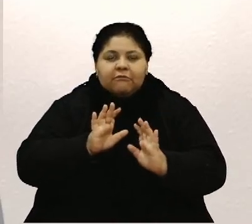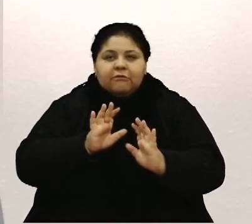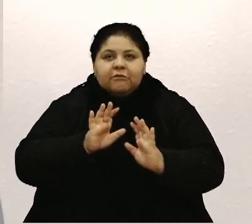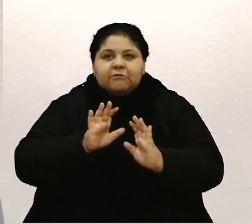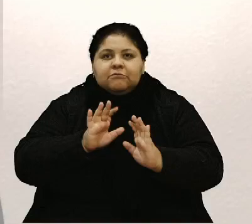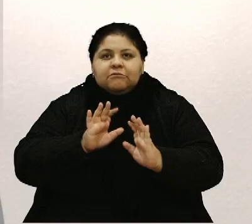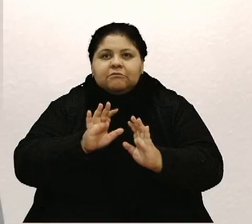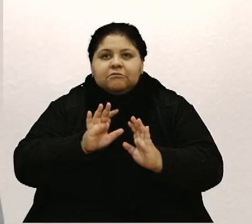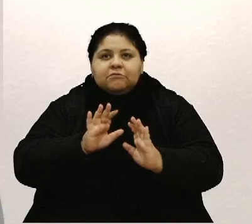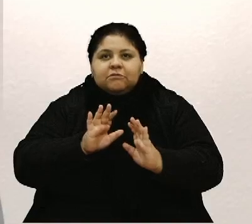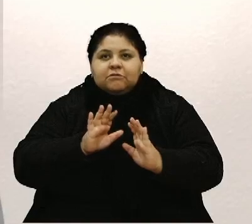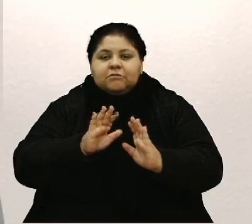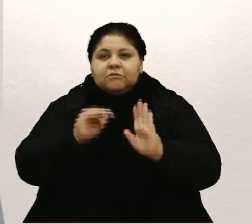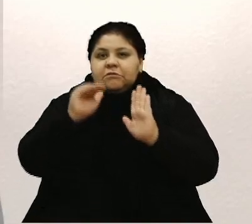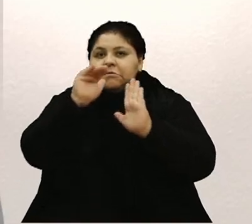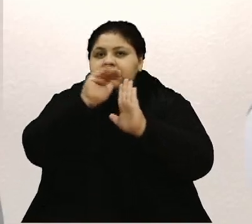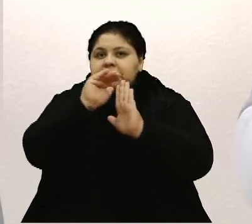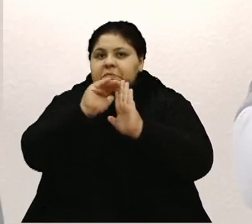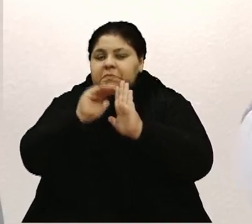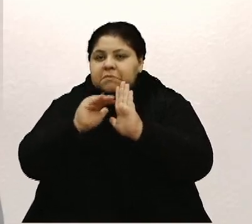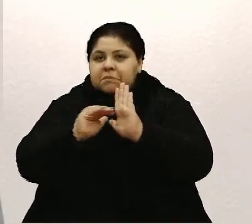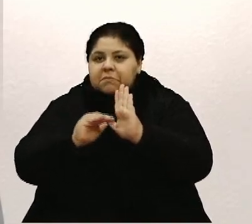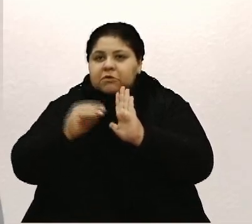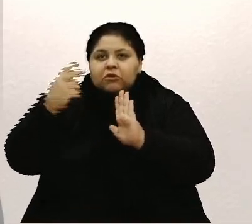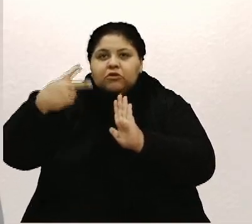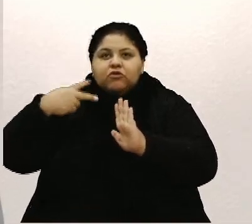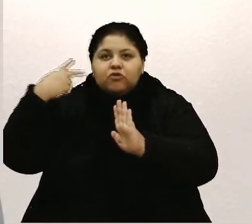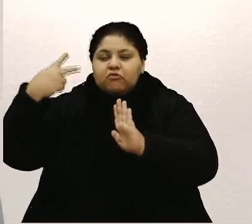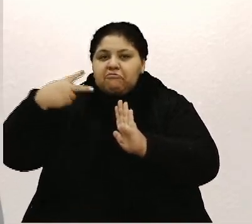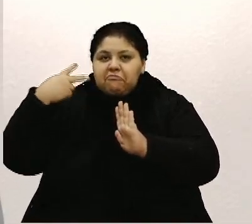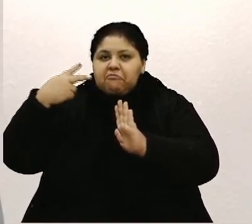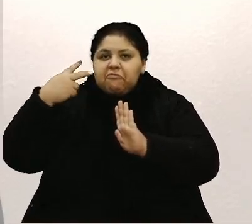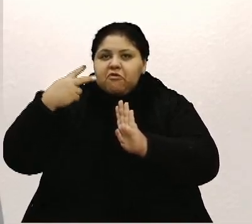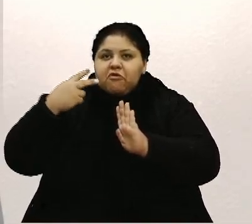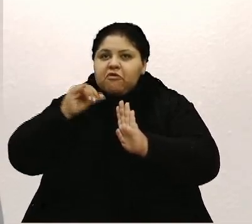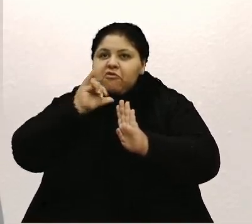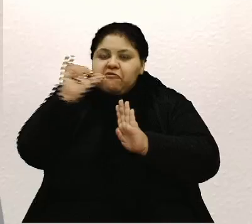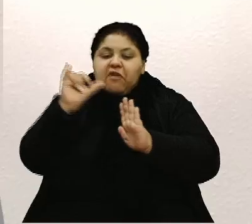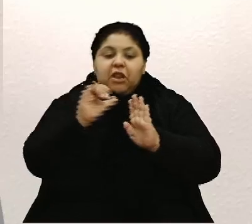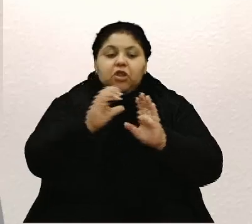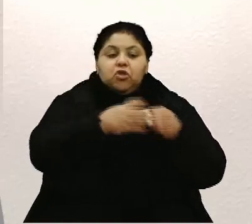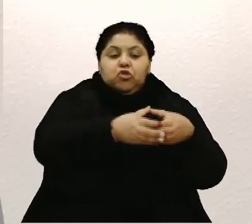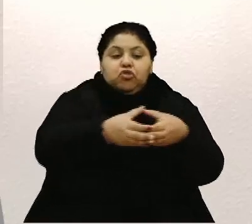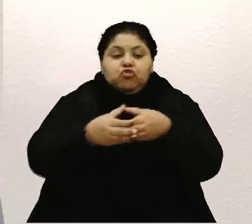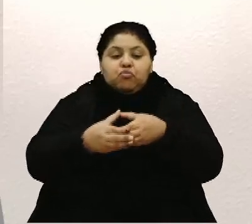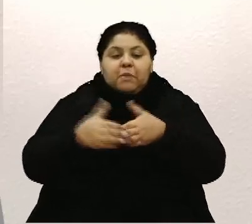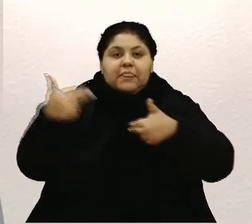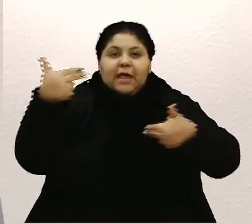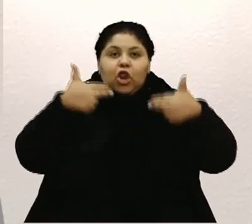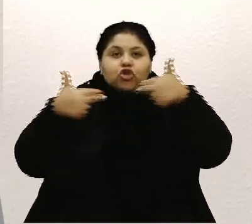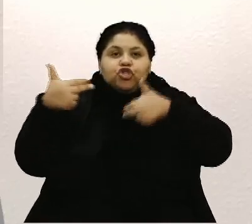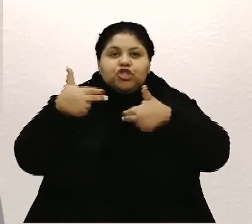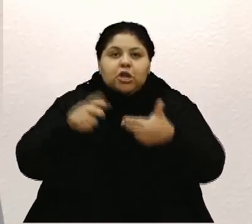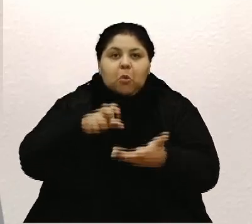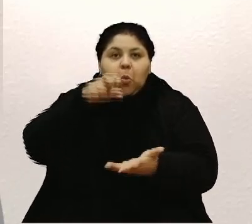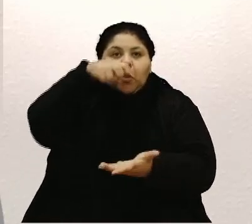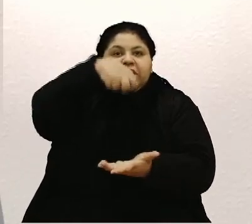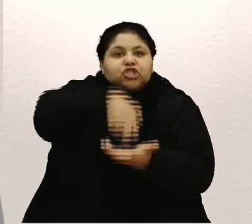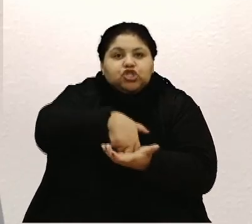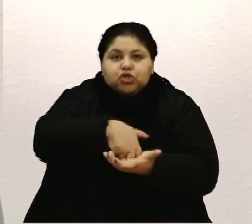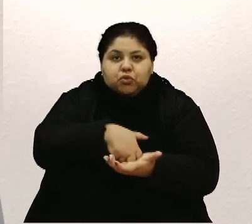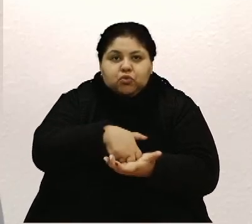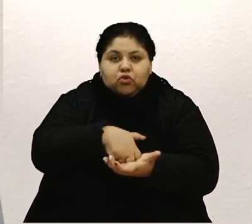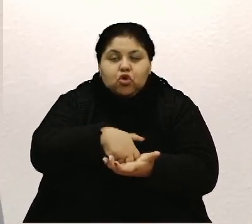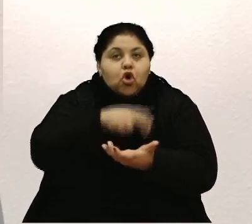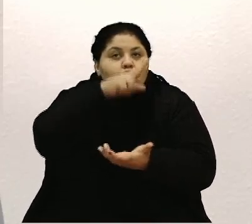colocam algumas coisas em cima desses vereadores, taxando os vereadores de turma da guilhotina, aonde jamais um vereador aqui se manifestou dessa